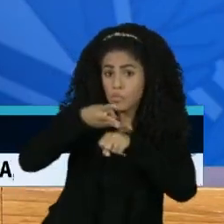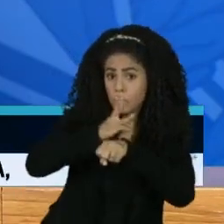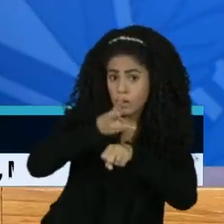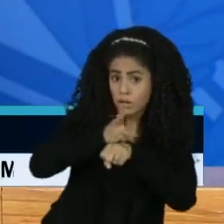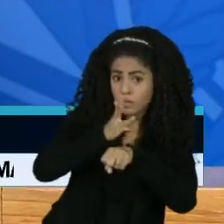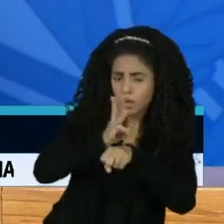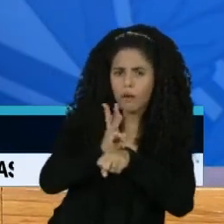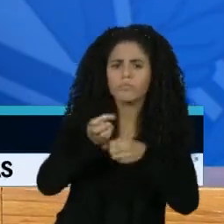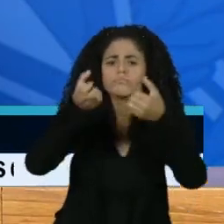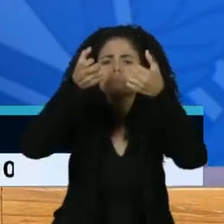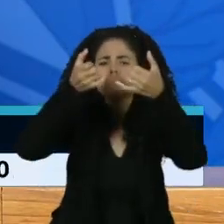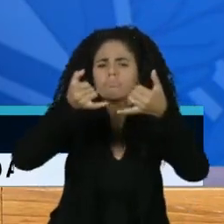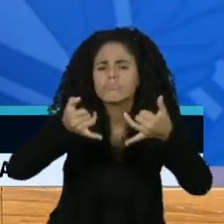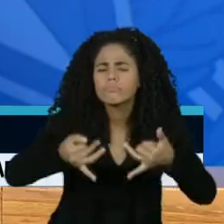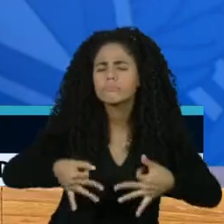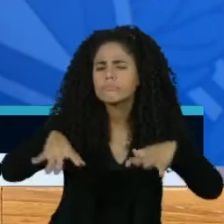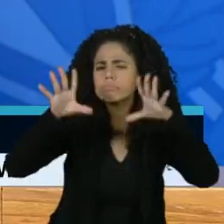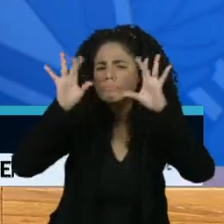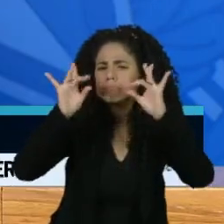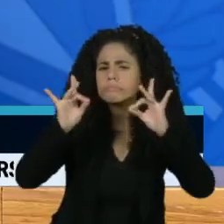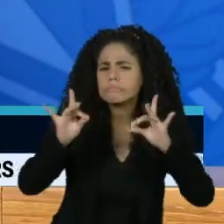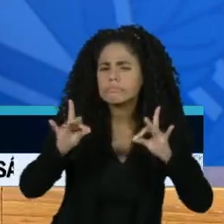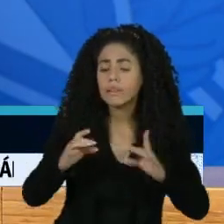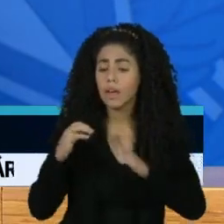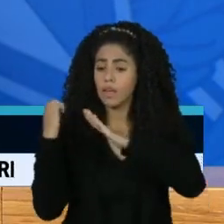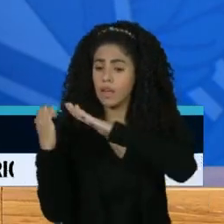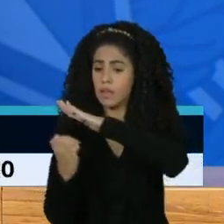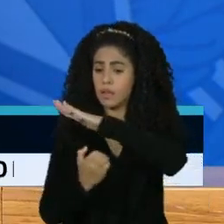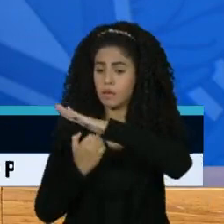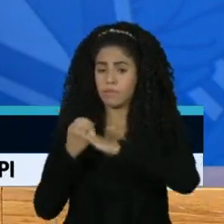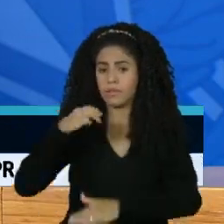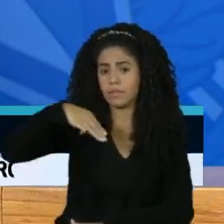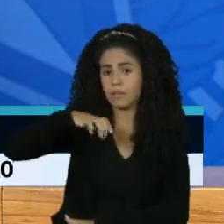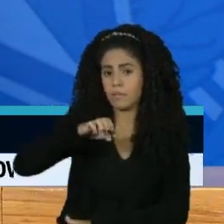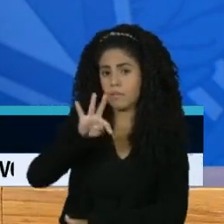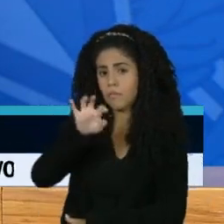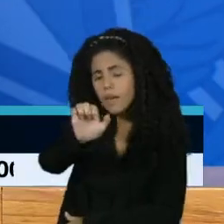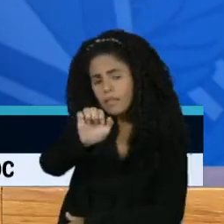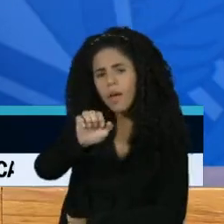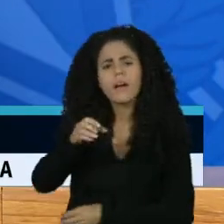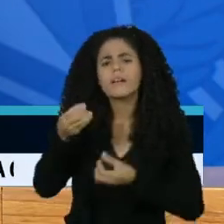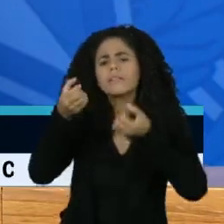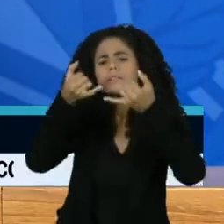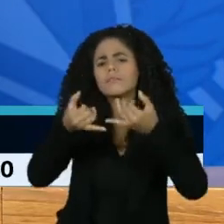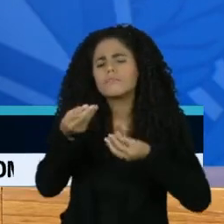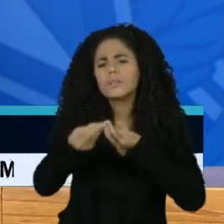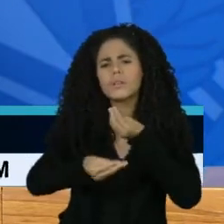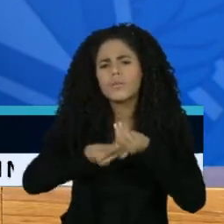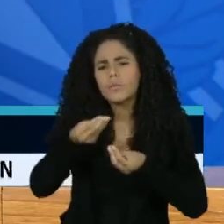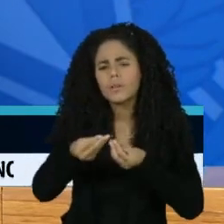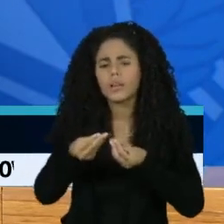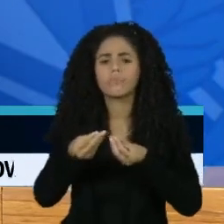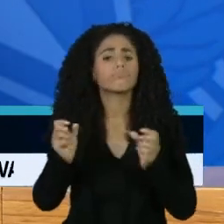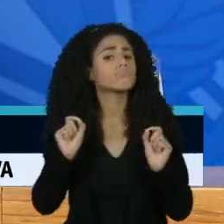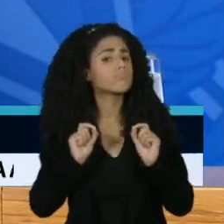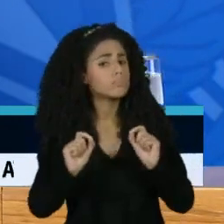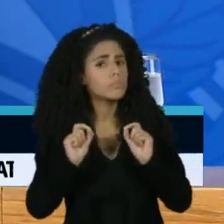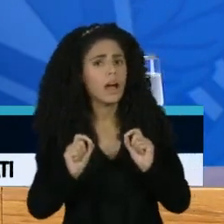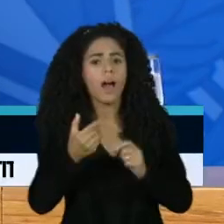deixou muito claro ea é bem que em nenhum momento atendeu